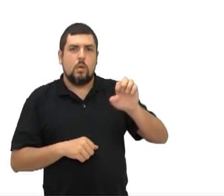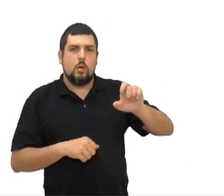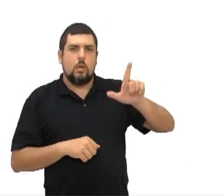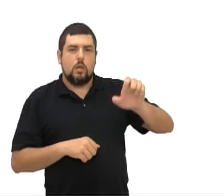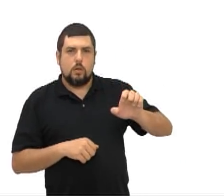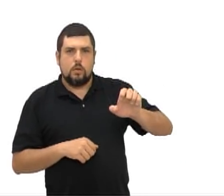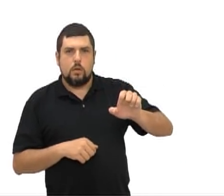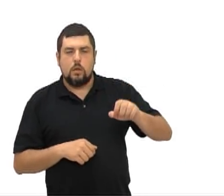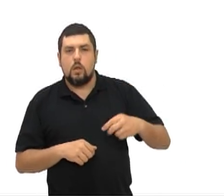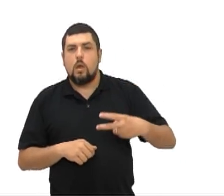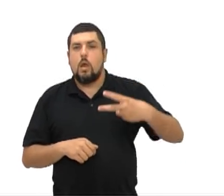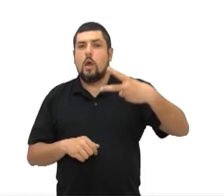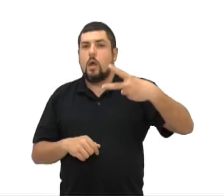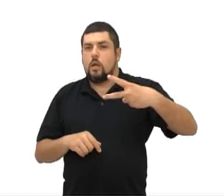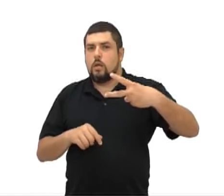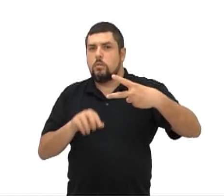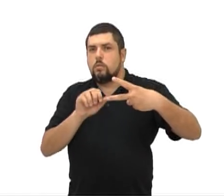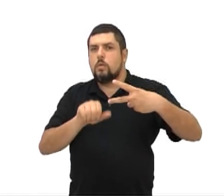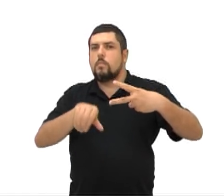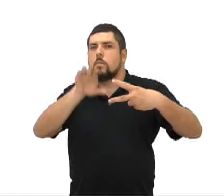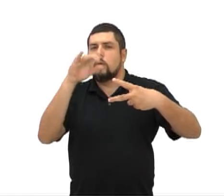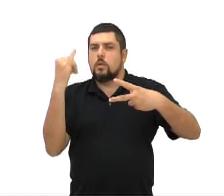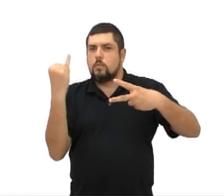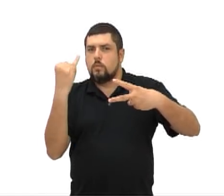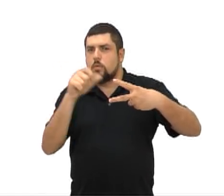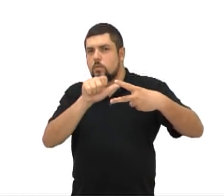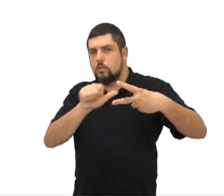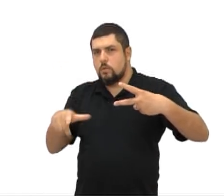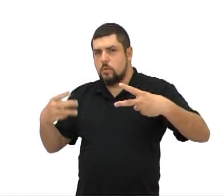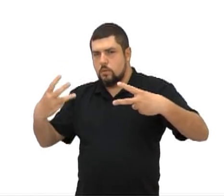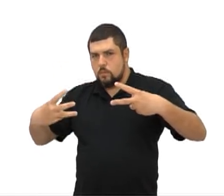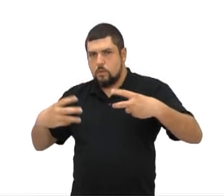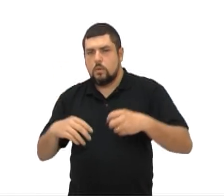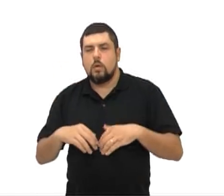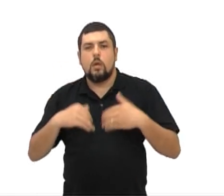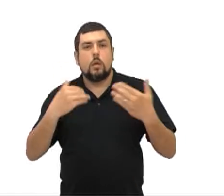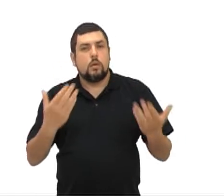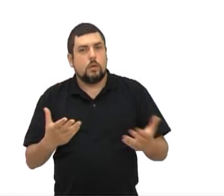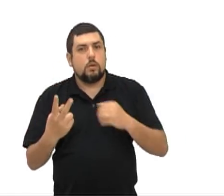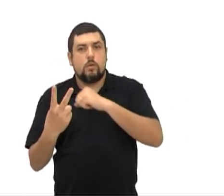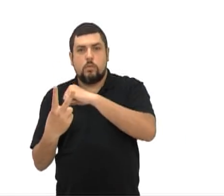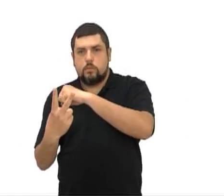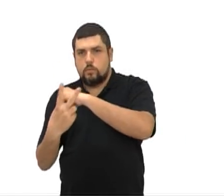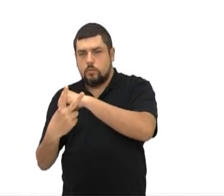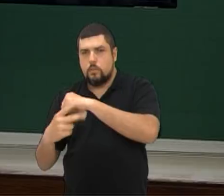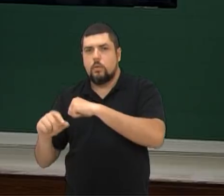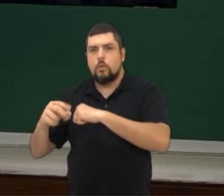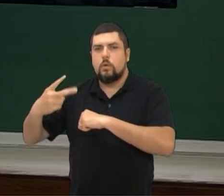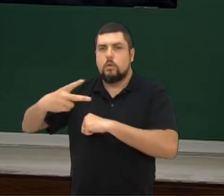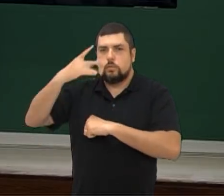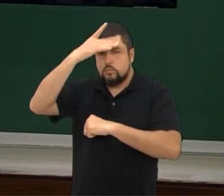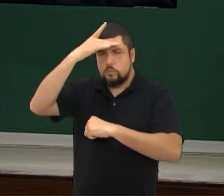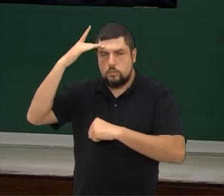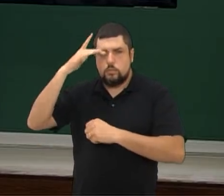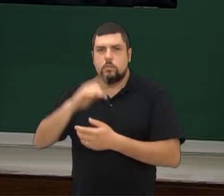segunda pessoa ela é mais importante que a terceira. Então, vou conjugar o verbo na segunda